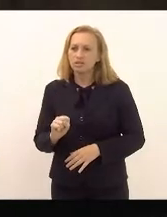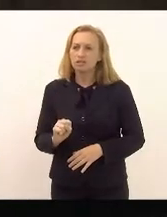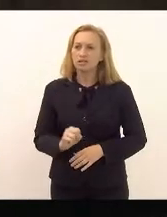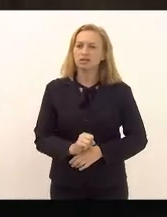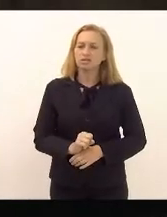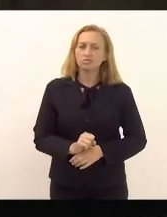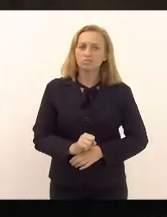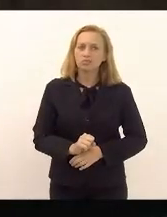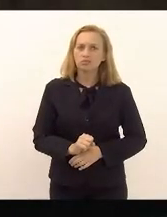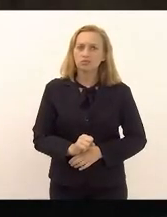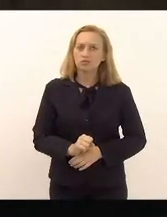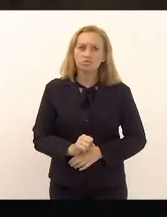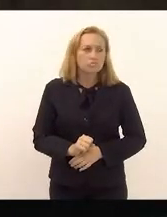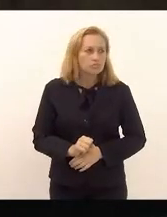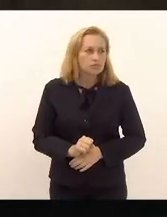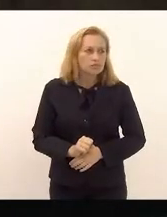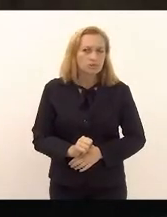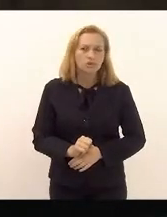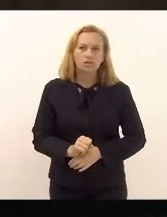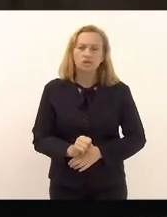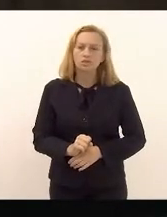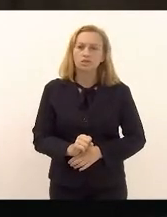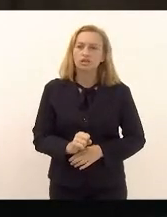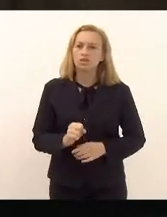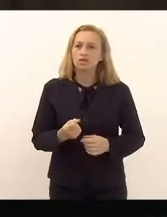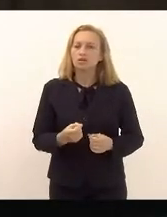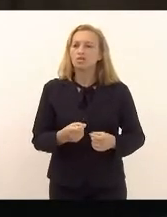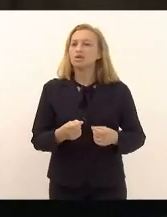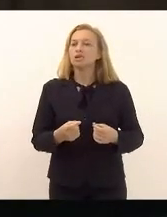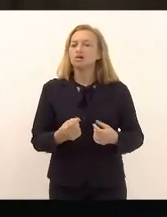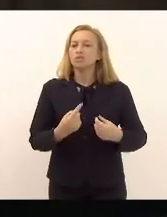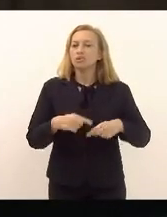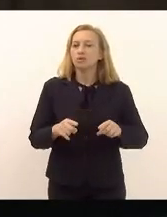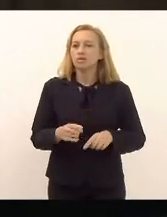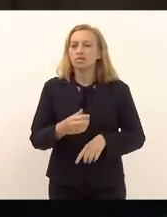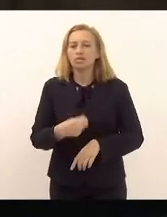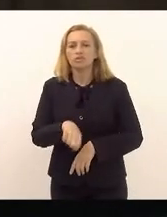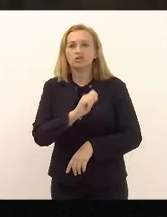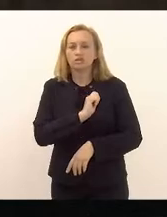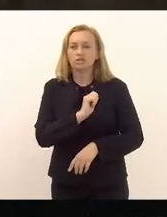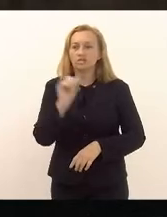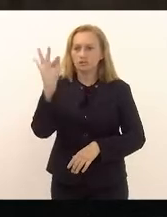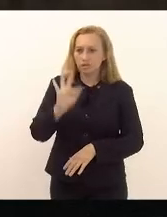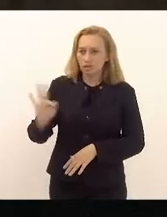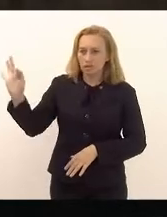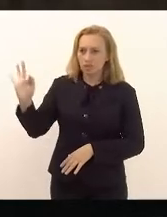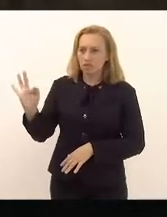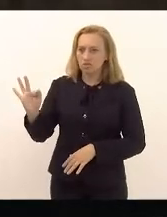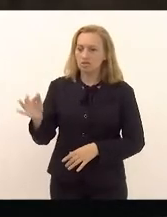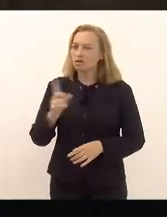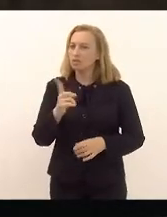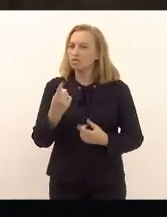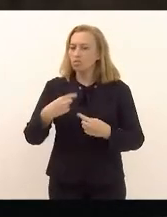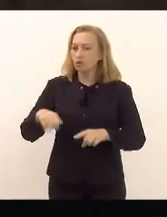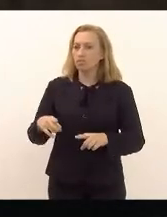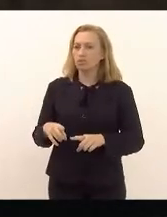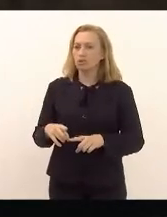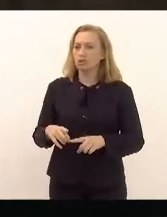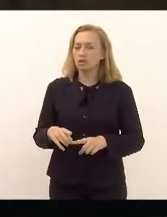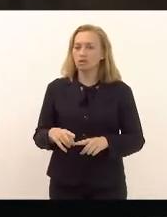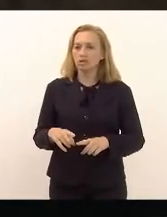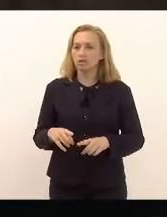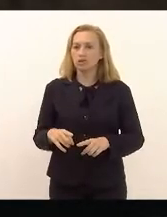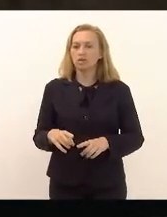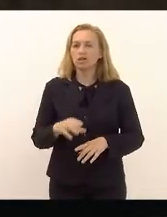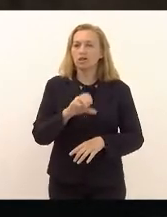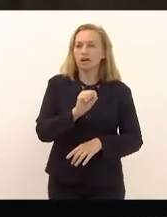não tem aptidão para afetar a guerra fiscal entre Estados da Federação, não contrariando, portanto, a posição